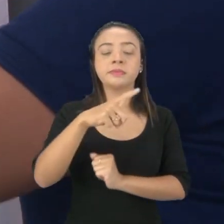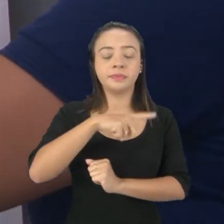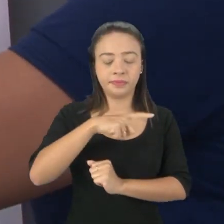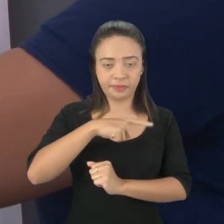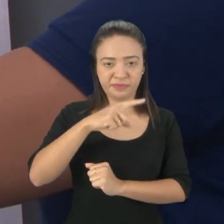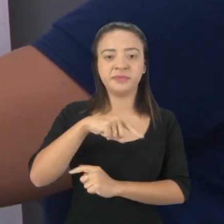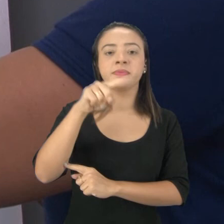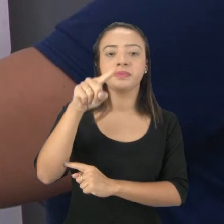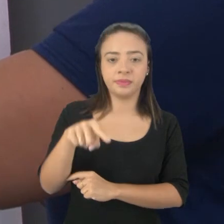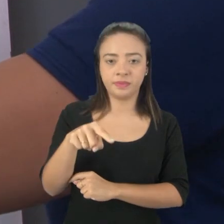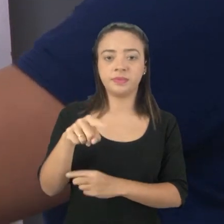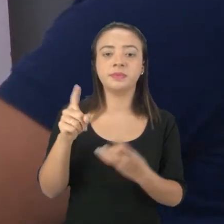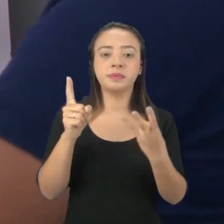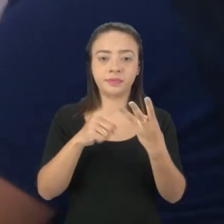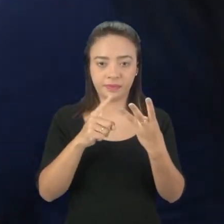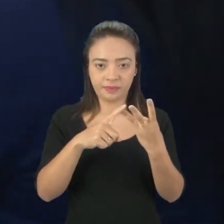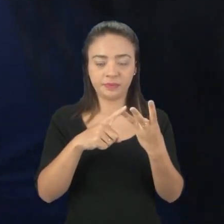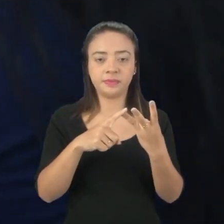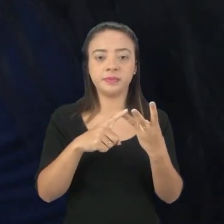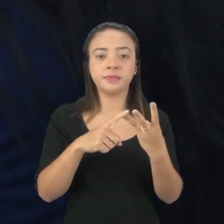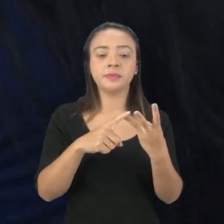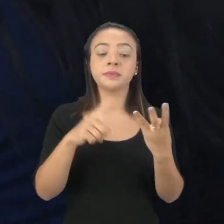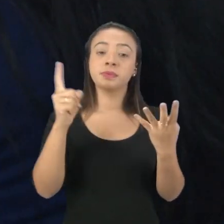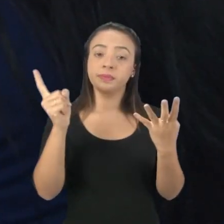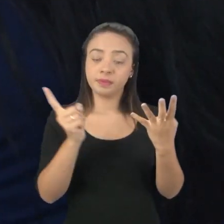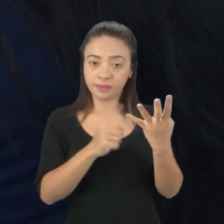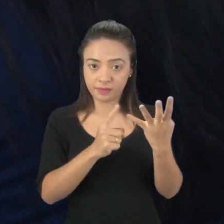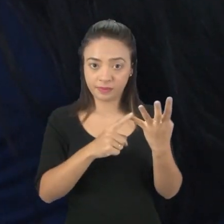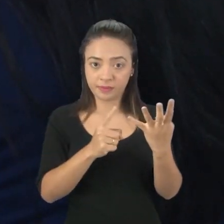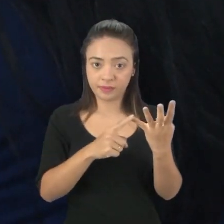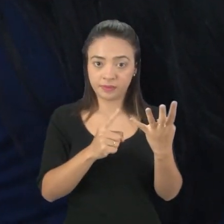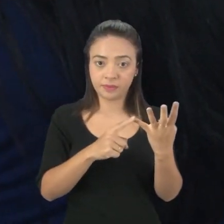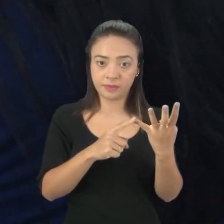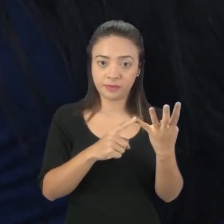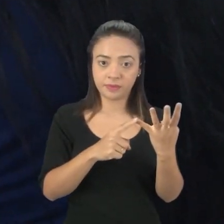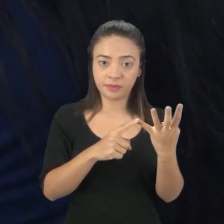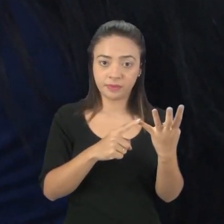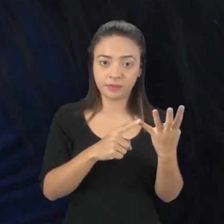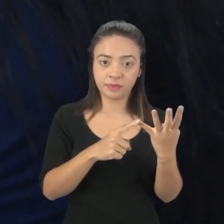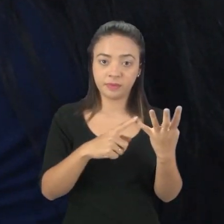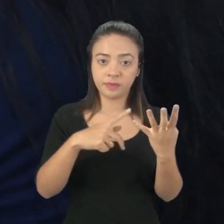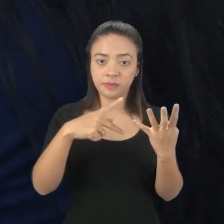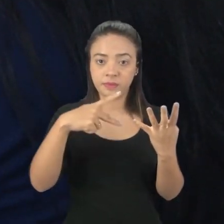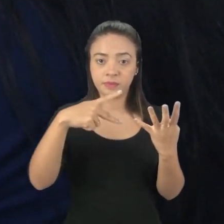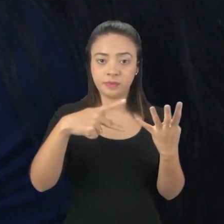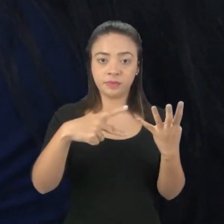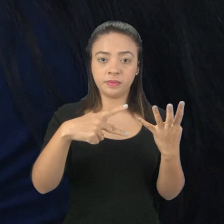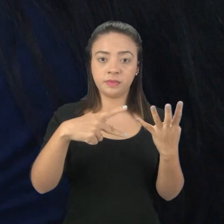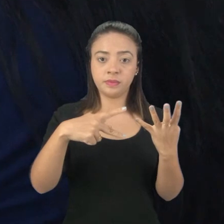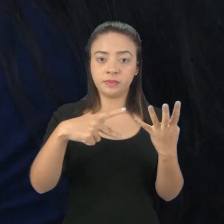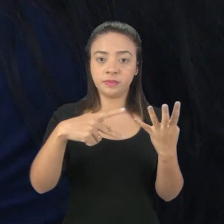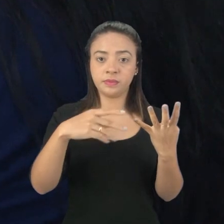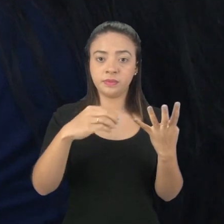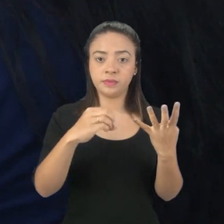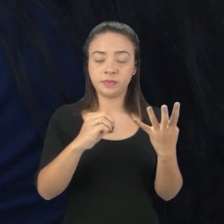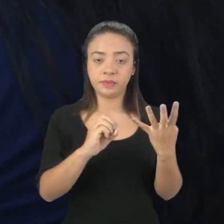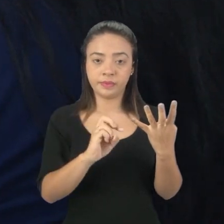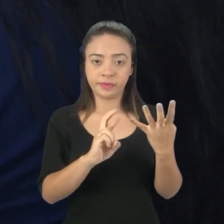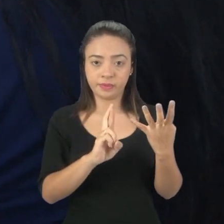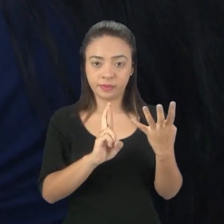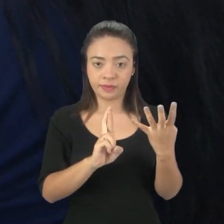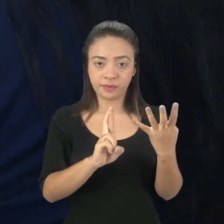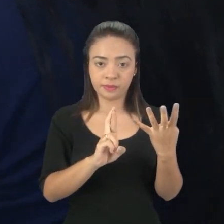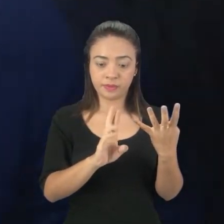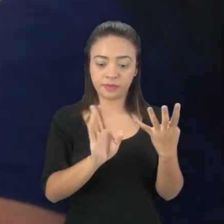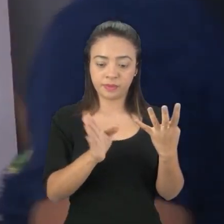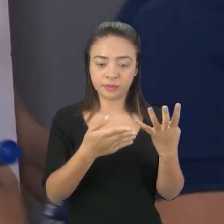Porquê junto com acento. E o último porquê é o porquê separado